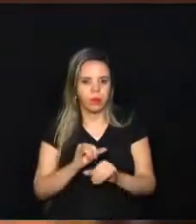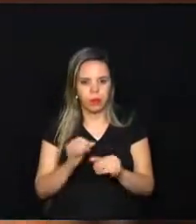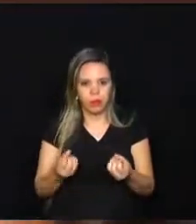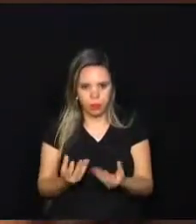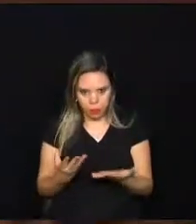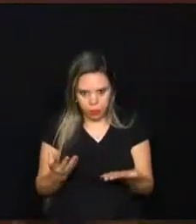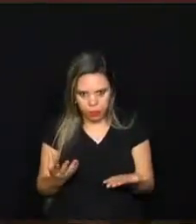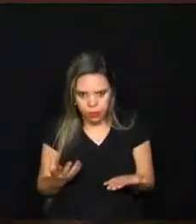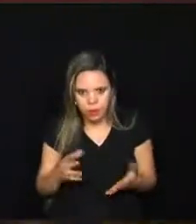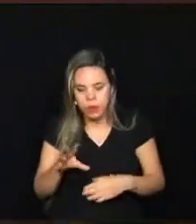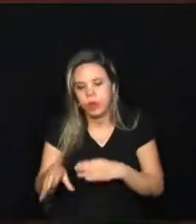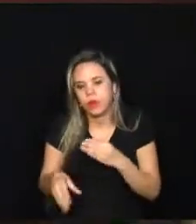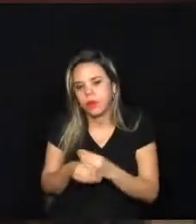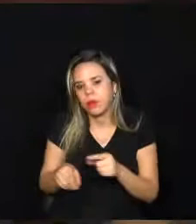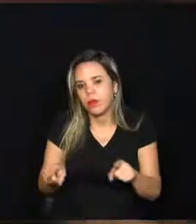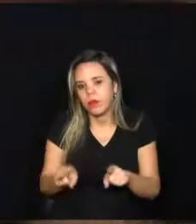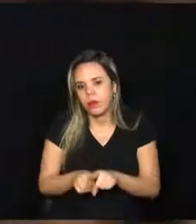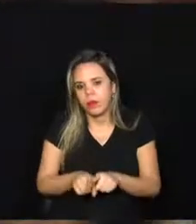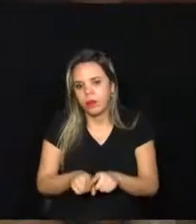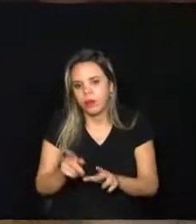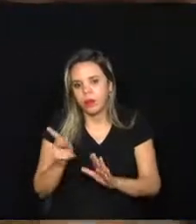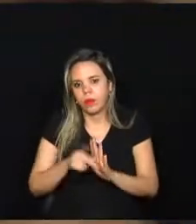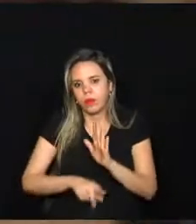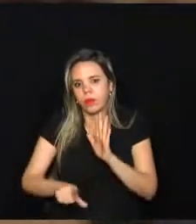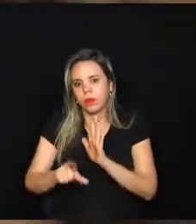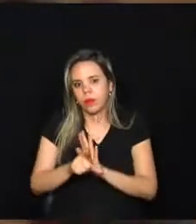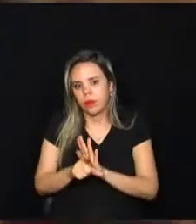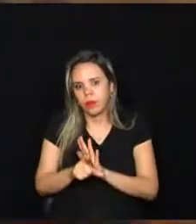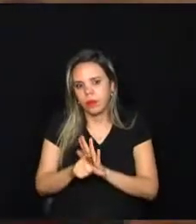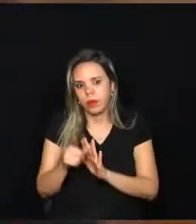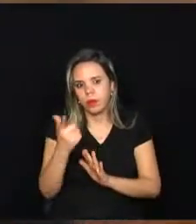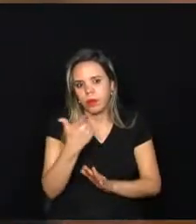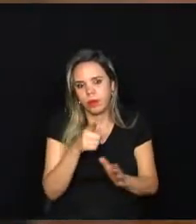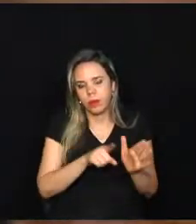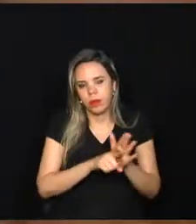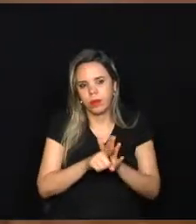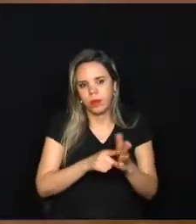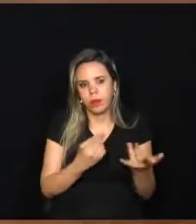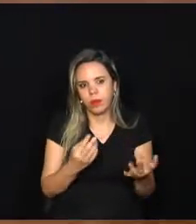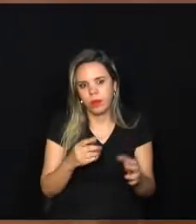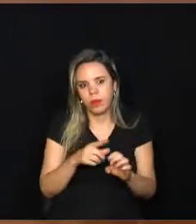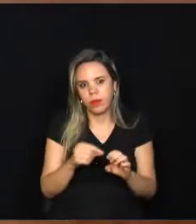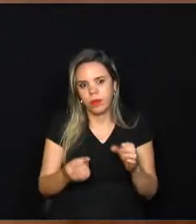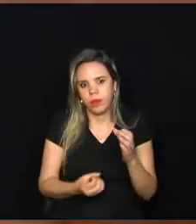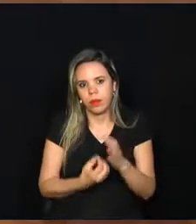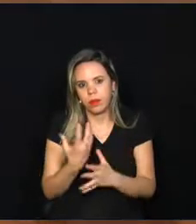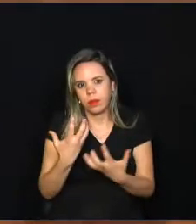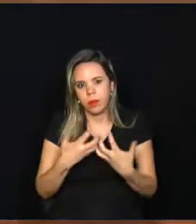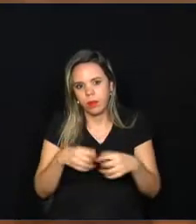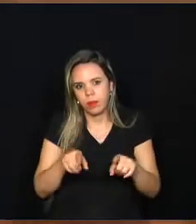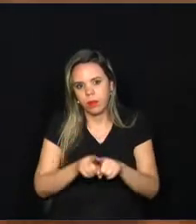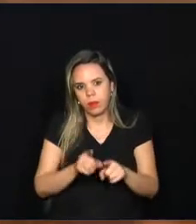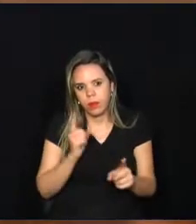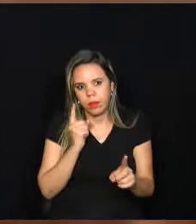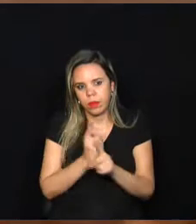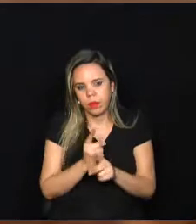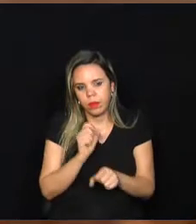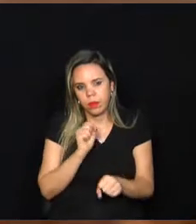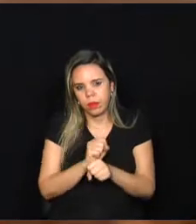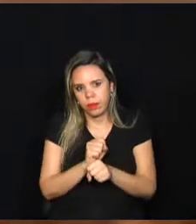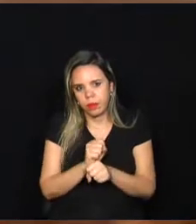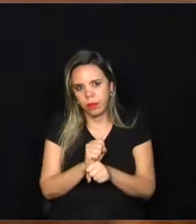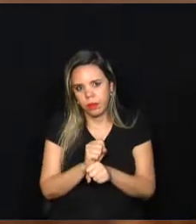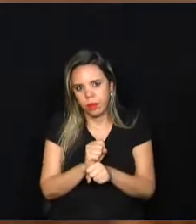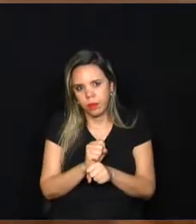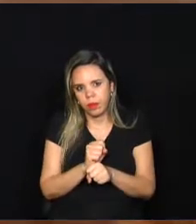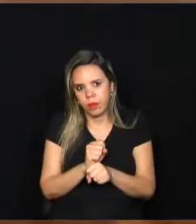informações deverão incluir também, segundo o projeto de lei, outros dados como o empreendimento em questão que se encontra parado, o